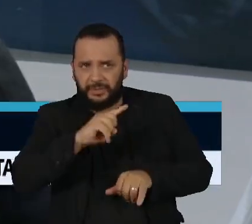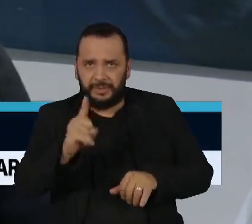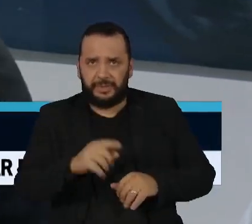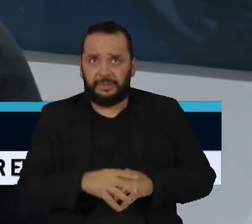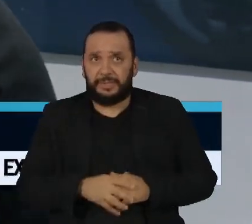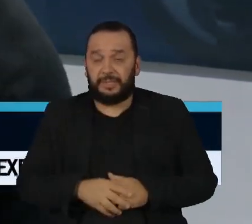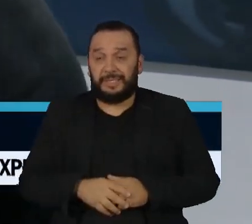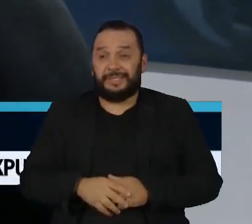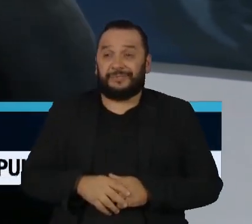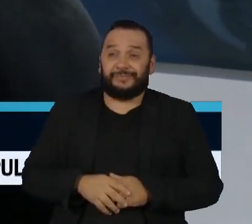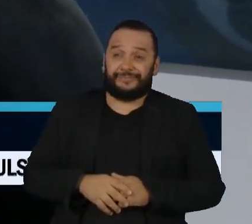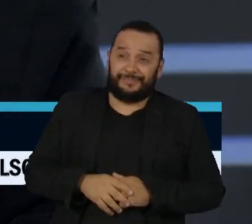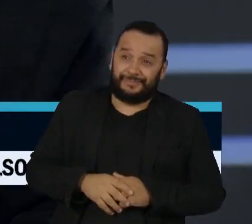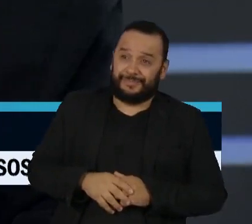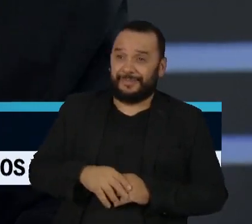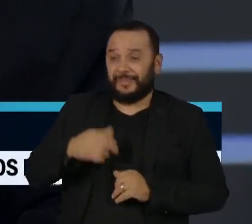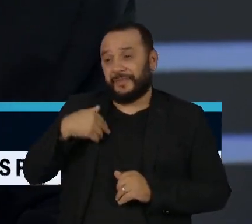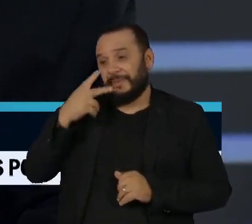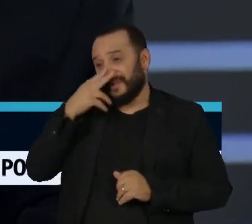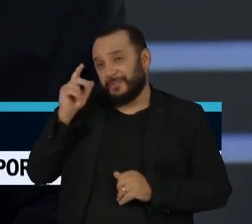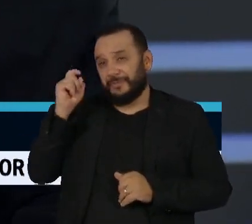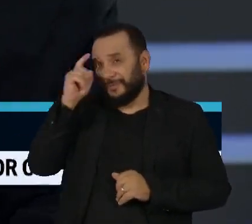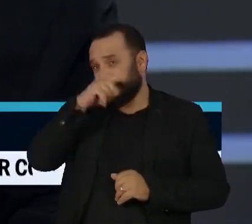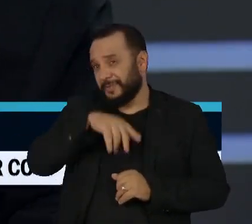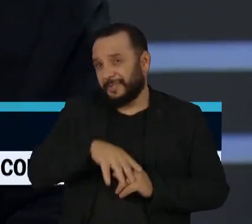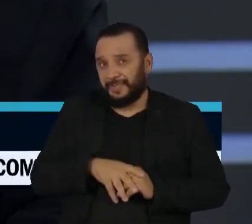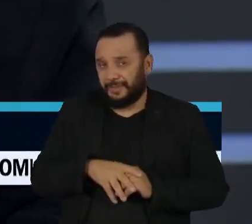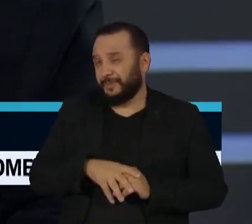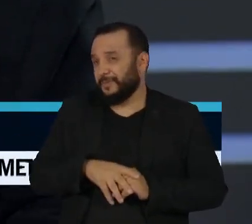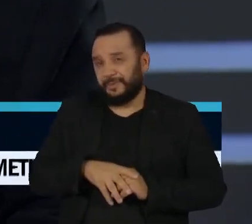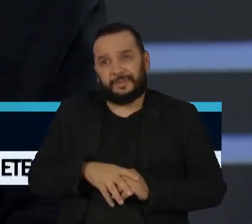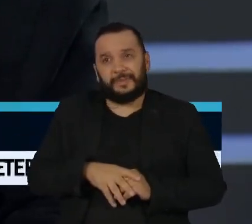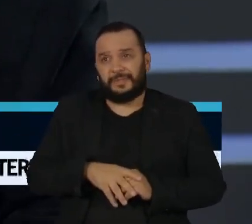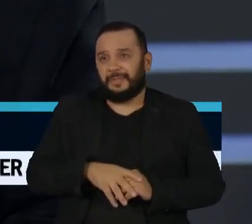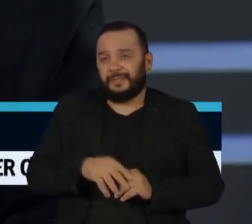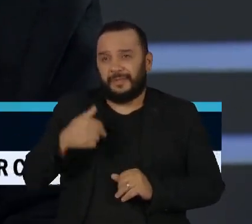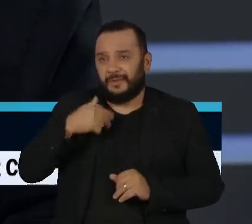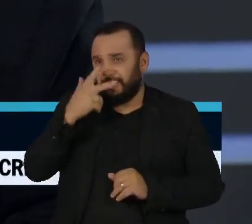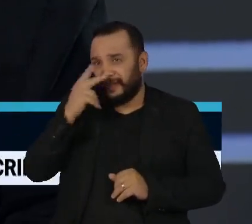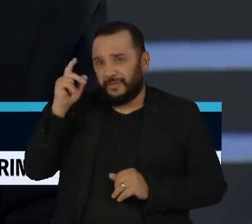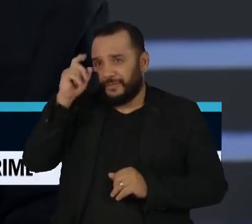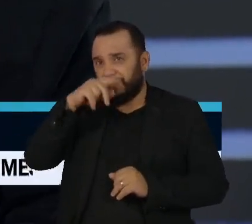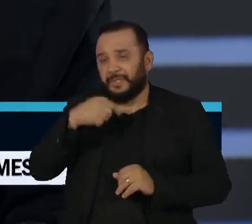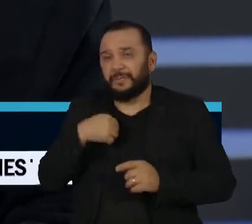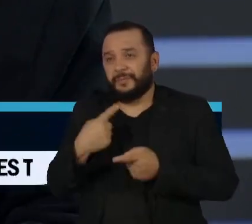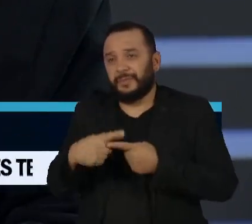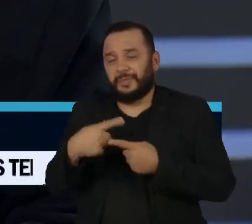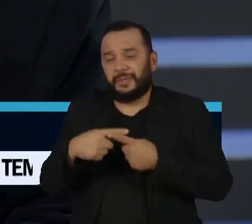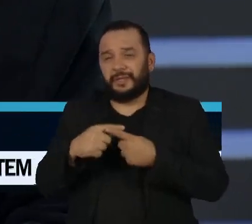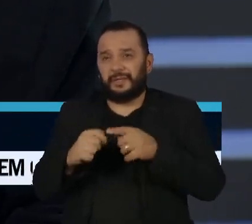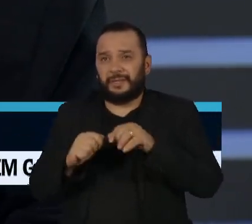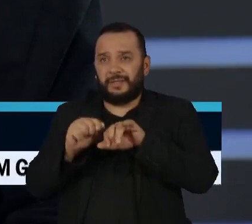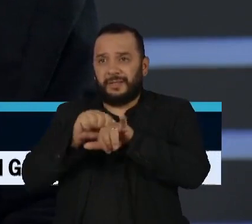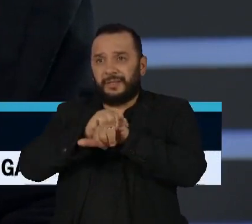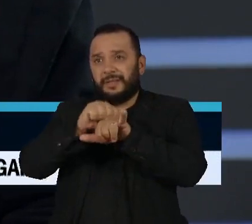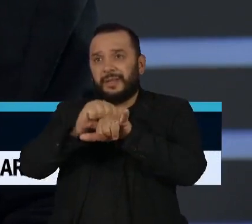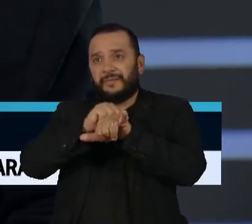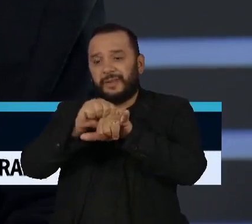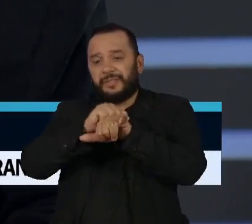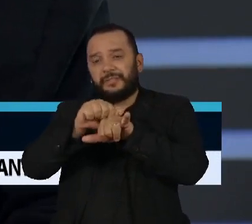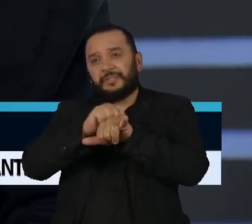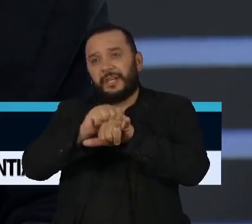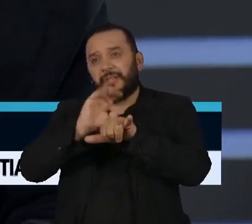eu acho difícil mecânicamente falando eu acho difícil lava jato foi